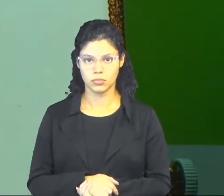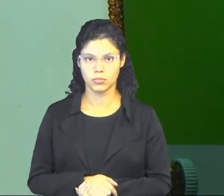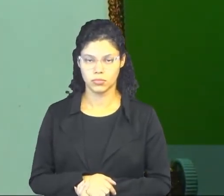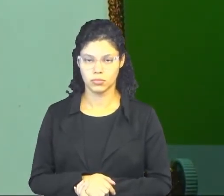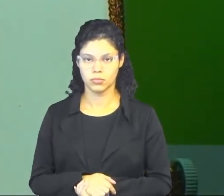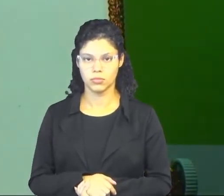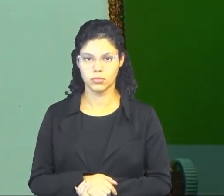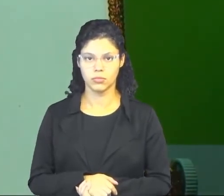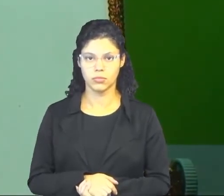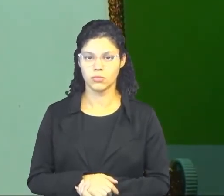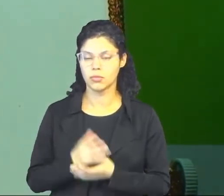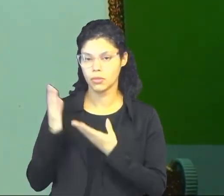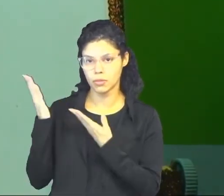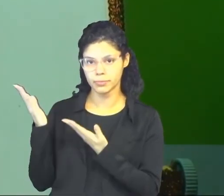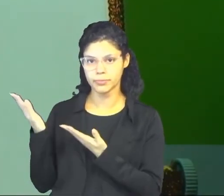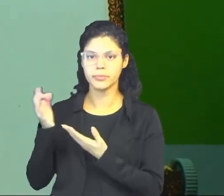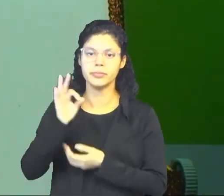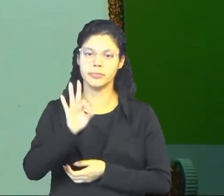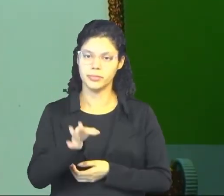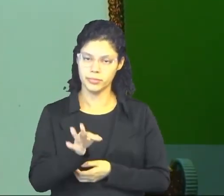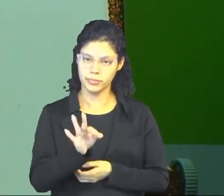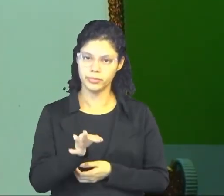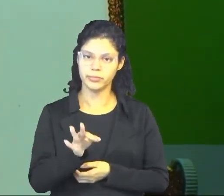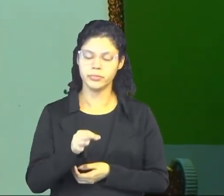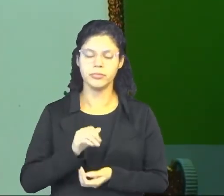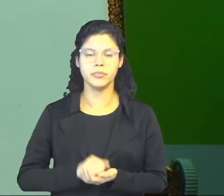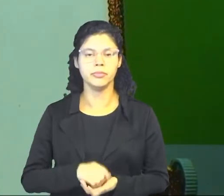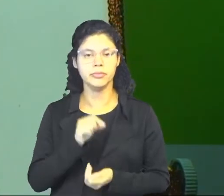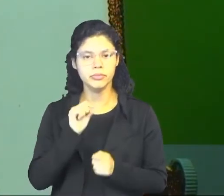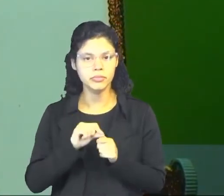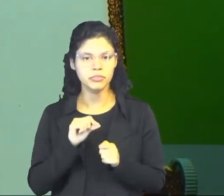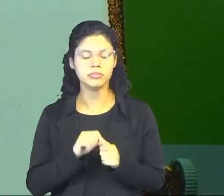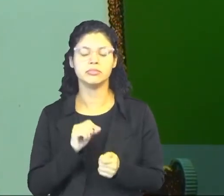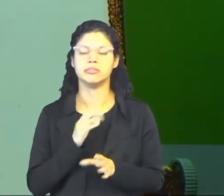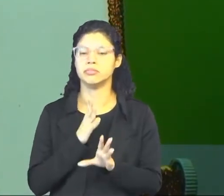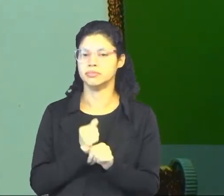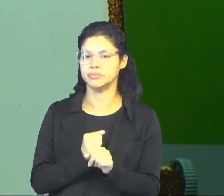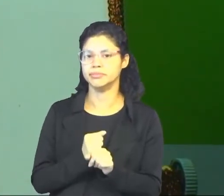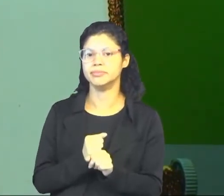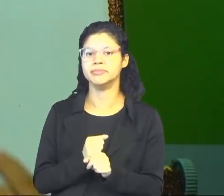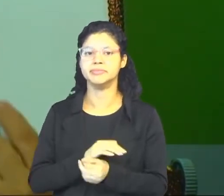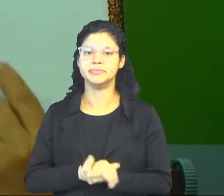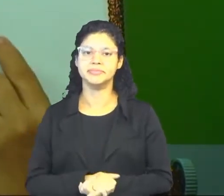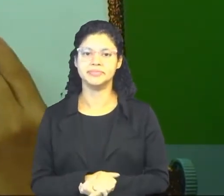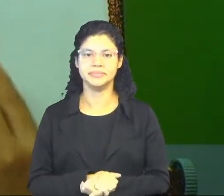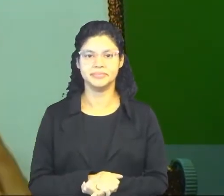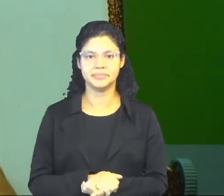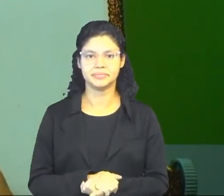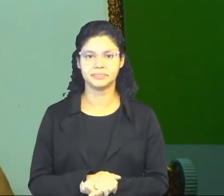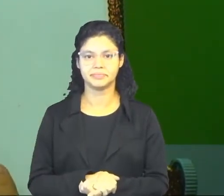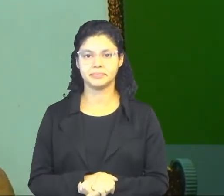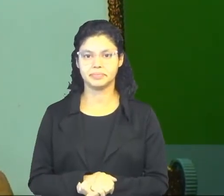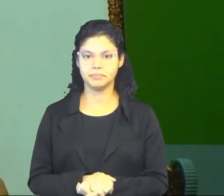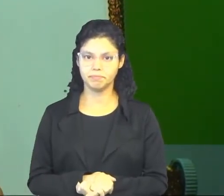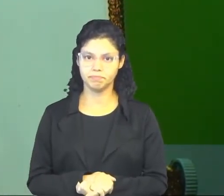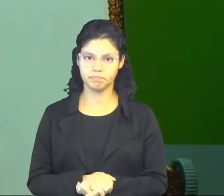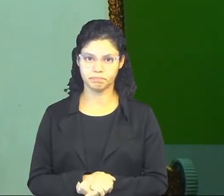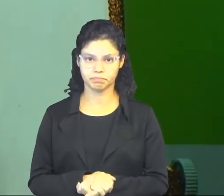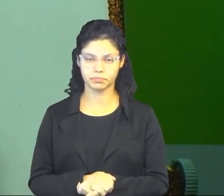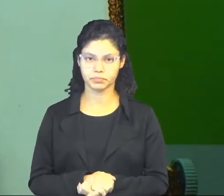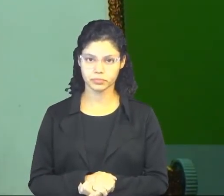aqui, ó. Dessa forma, ok? Para poder efetuar a adição da maneira correta. Aí sim eu começo sempre da